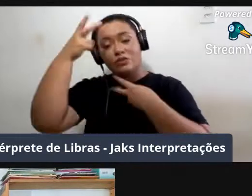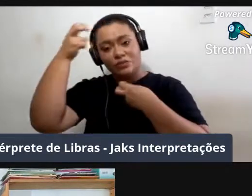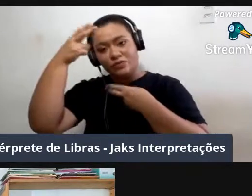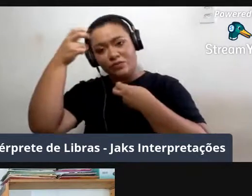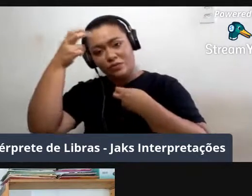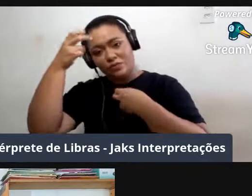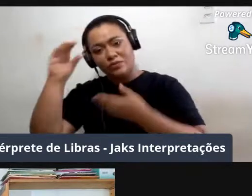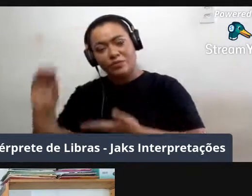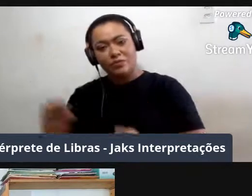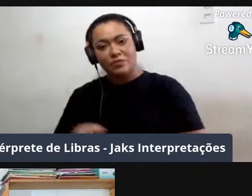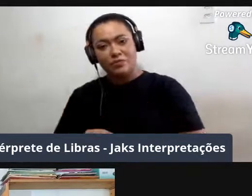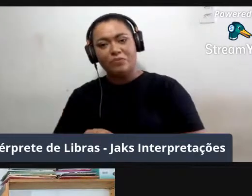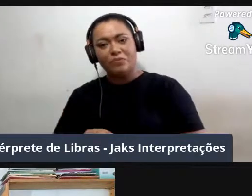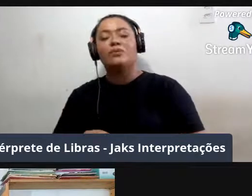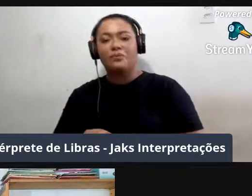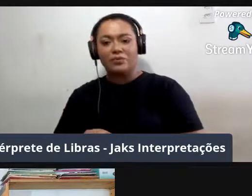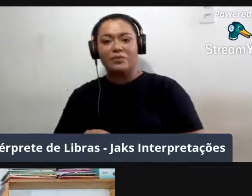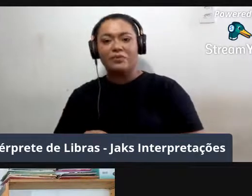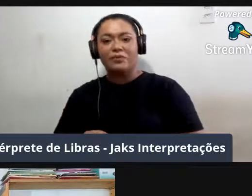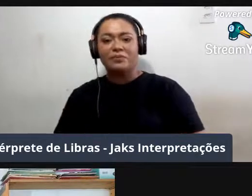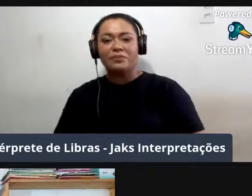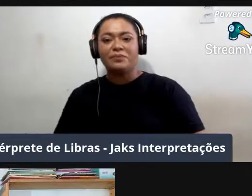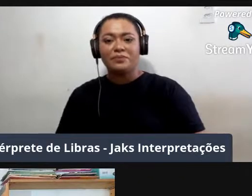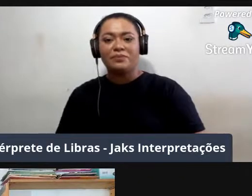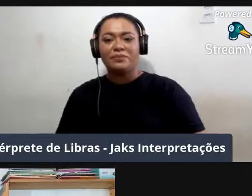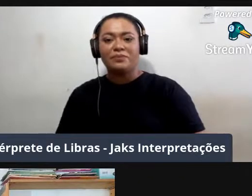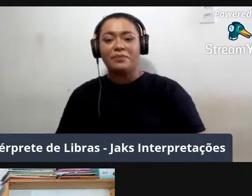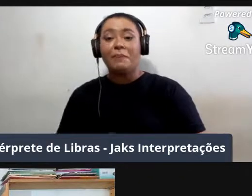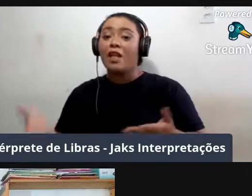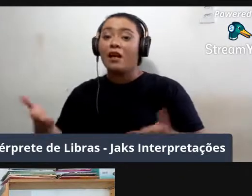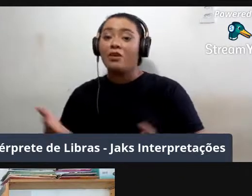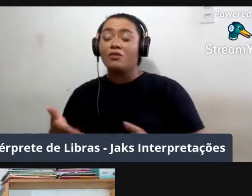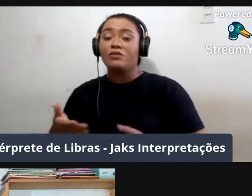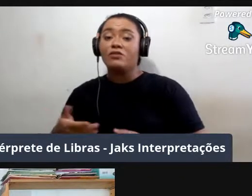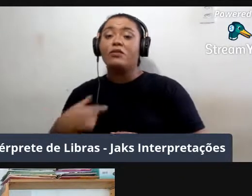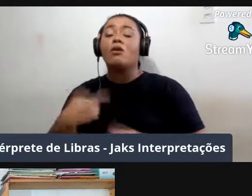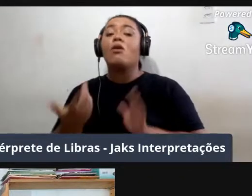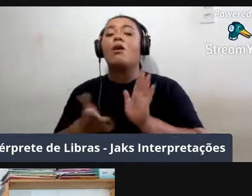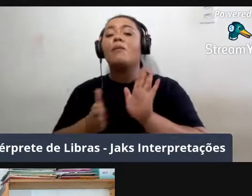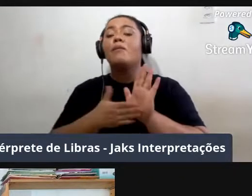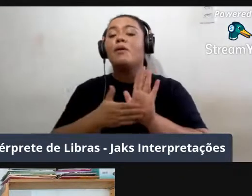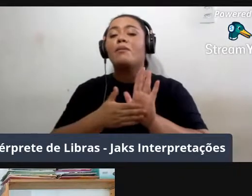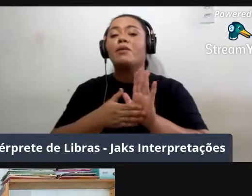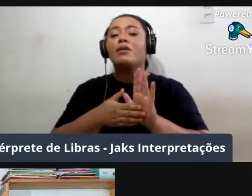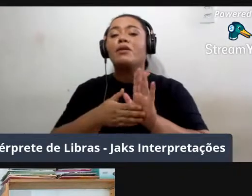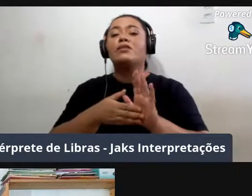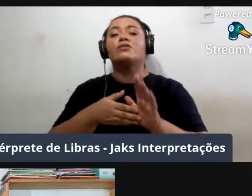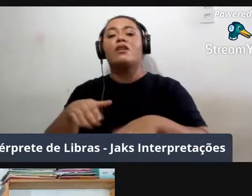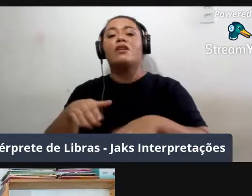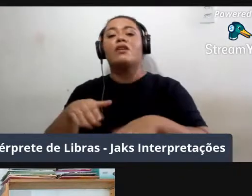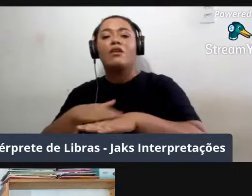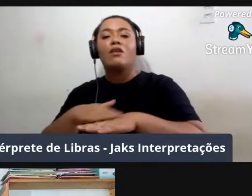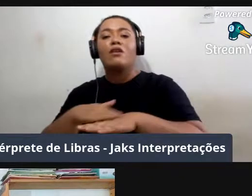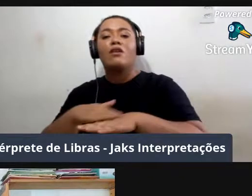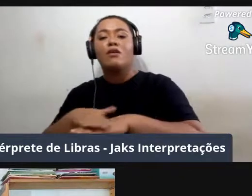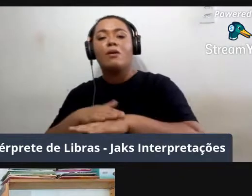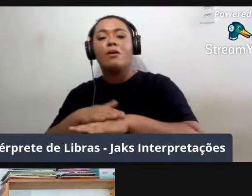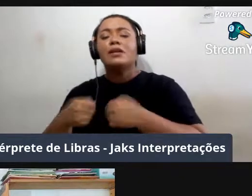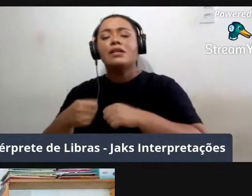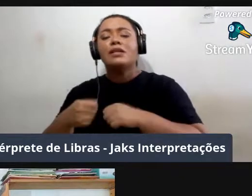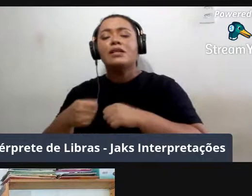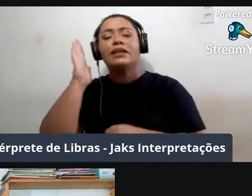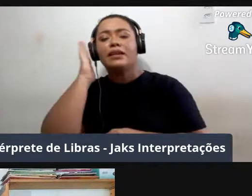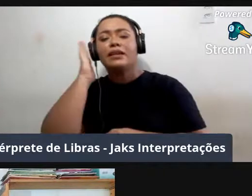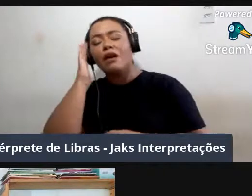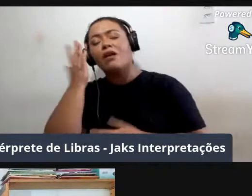E hoje a nossa proposta de conversa era compreender, conversar, refletir cada vez mais sobre